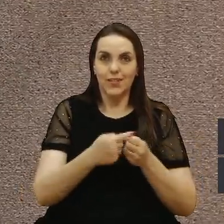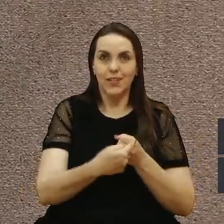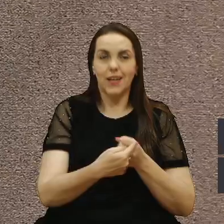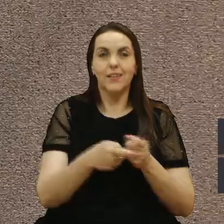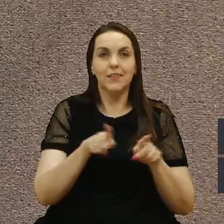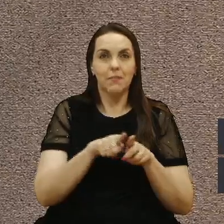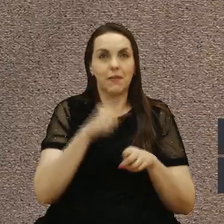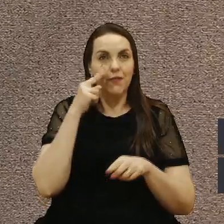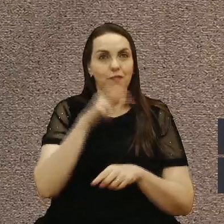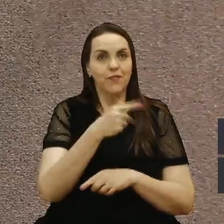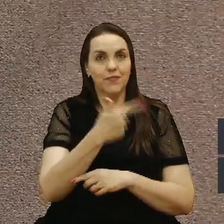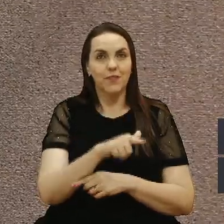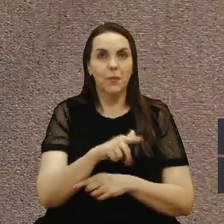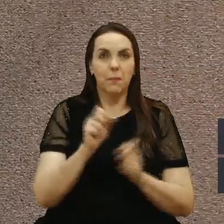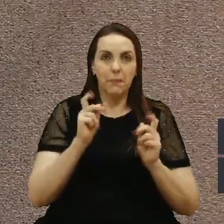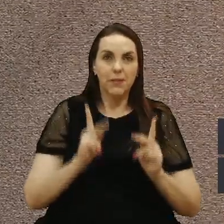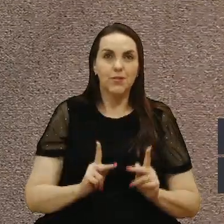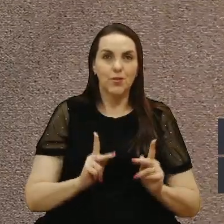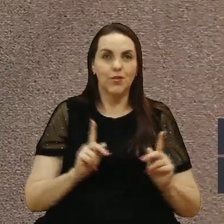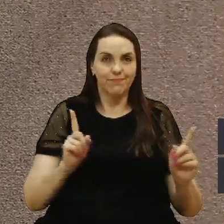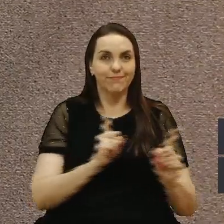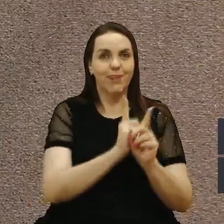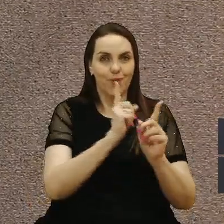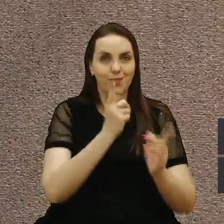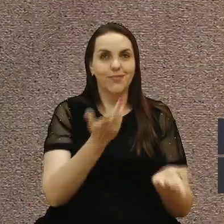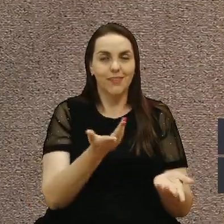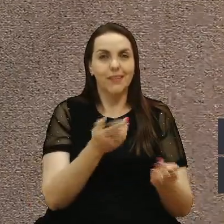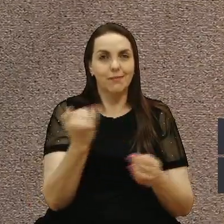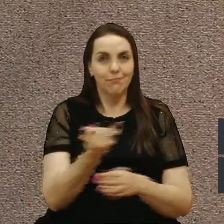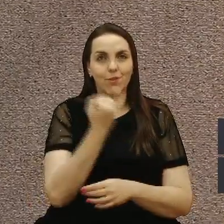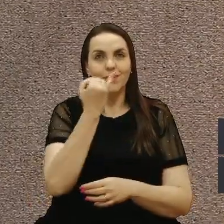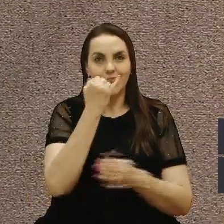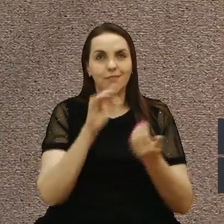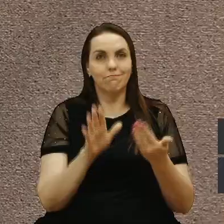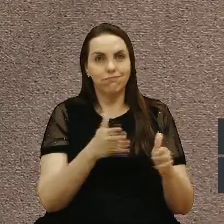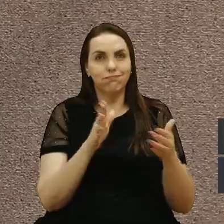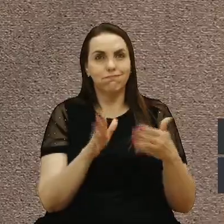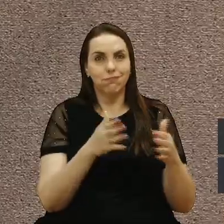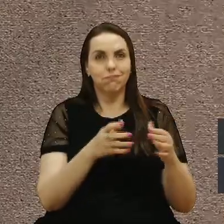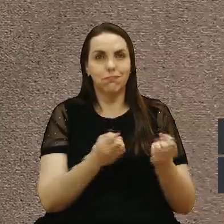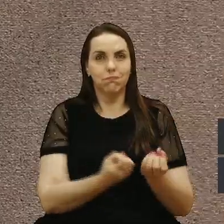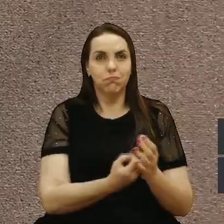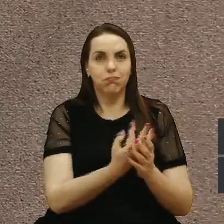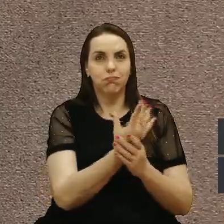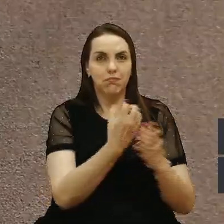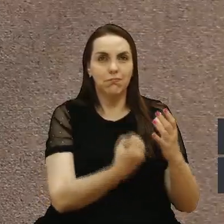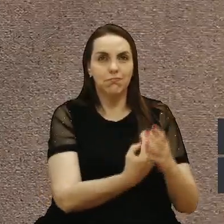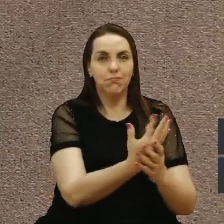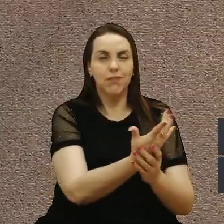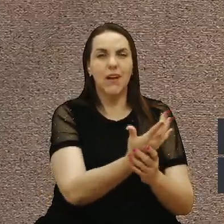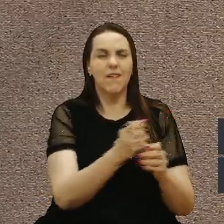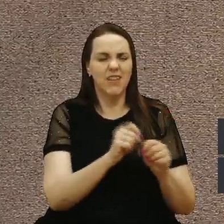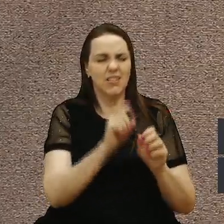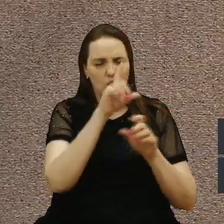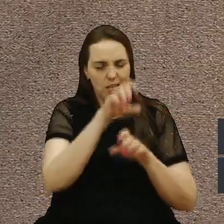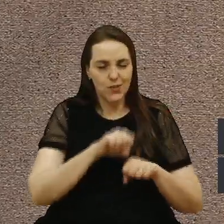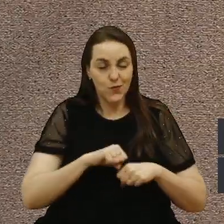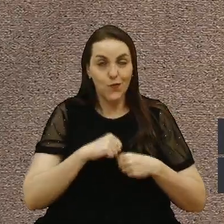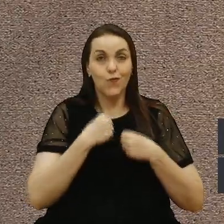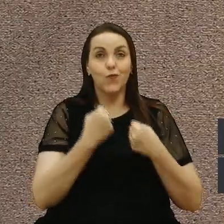inclusive, pessoas ali importantes na produção que, às vezes, estão literalmente fazendo das tripas o coração para